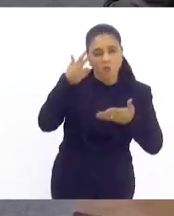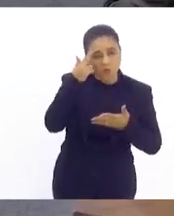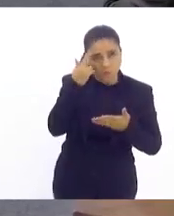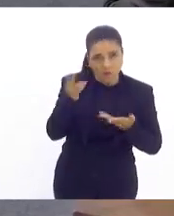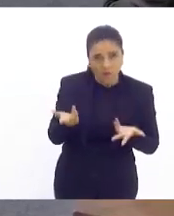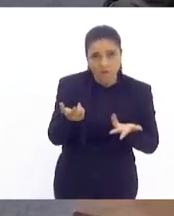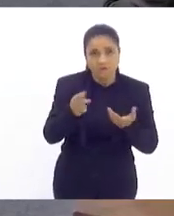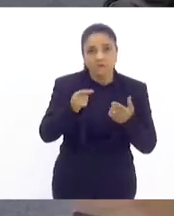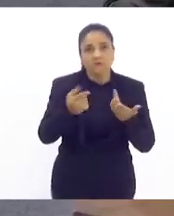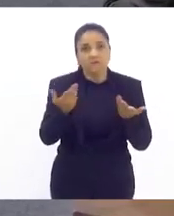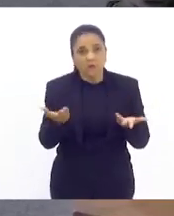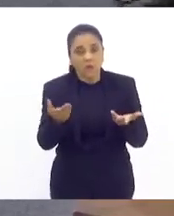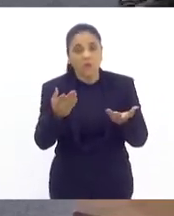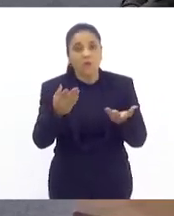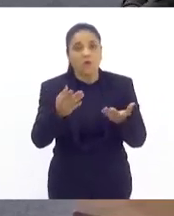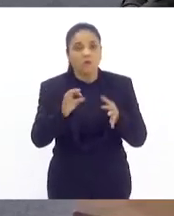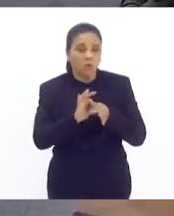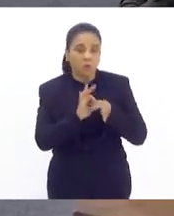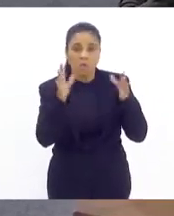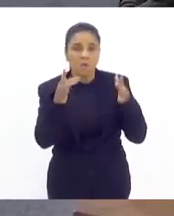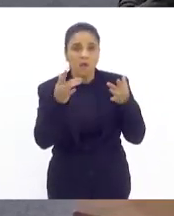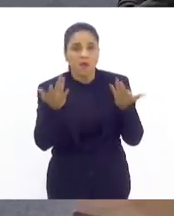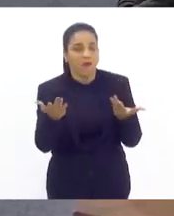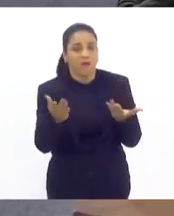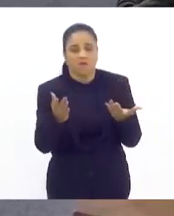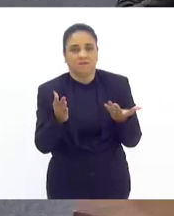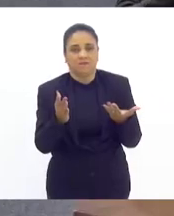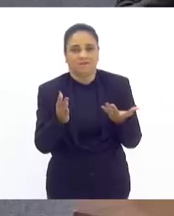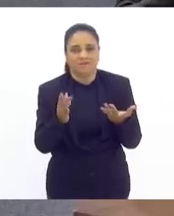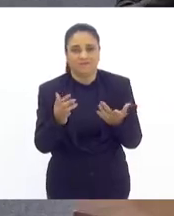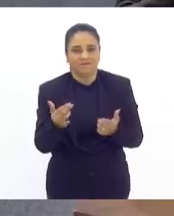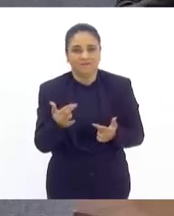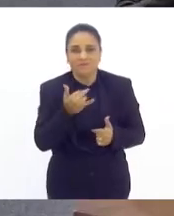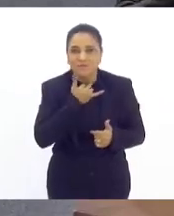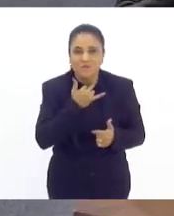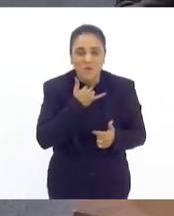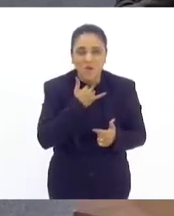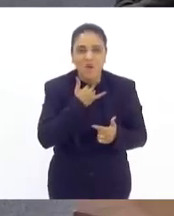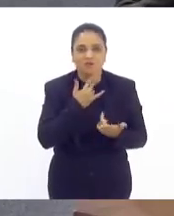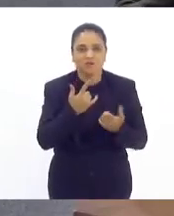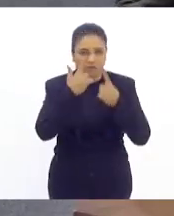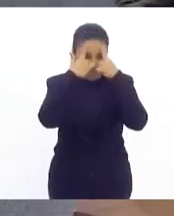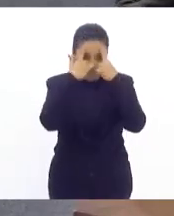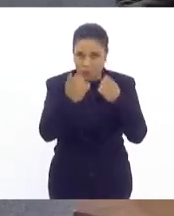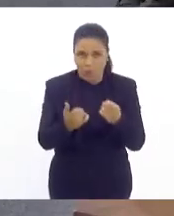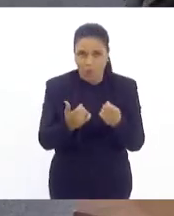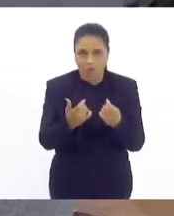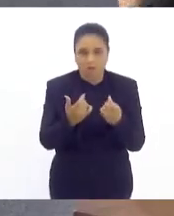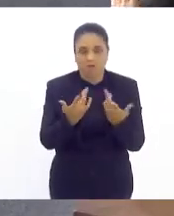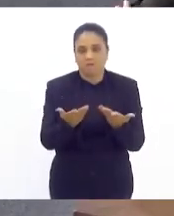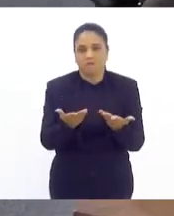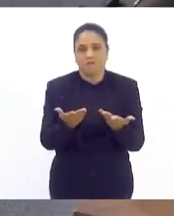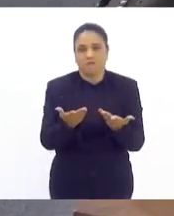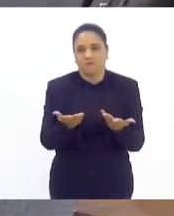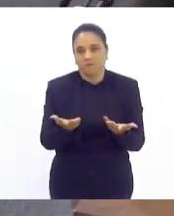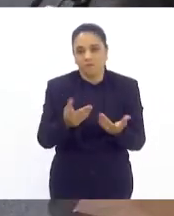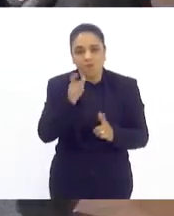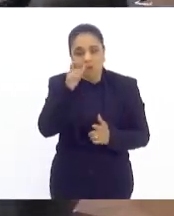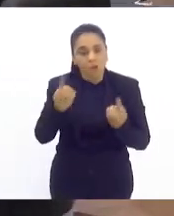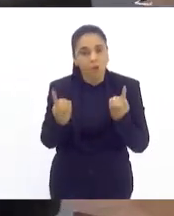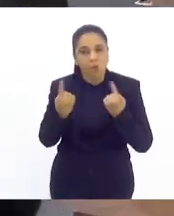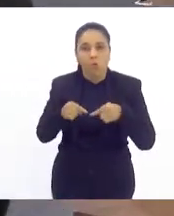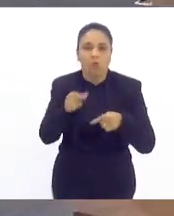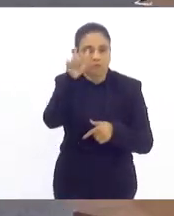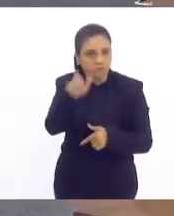então autorizados esse procedimentos desde que obviamente não implica em violência desmedida como vossa excelência levantou